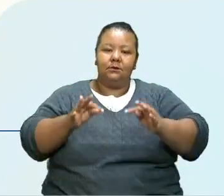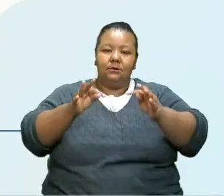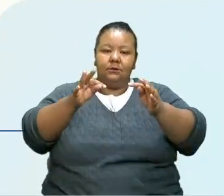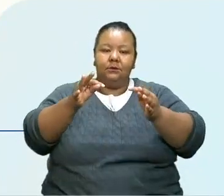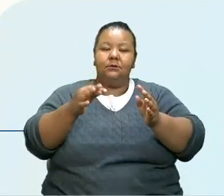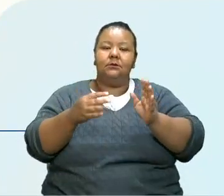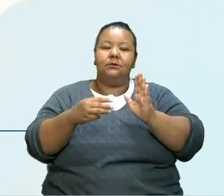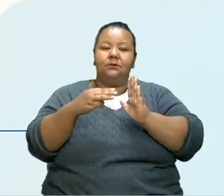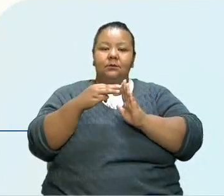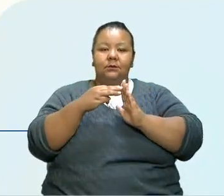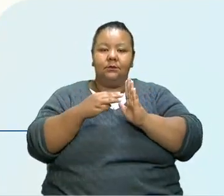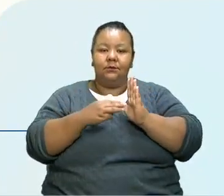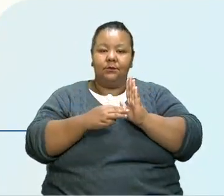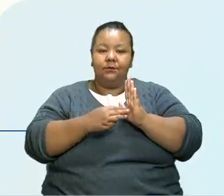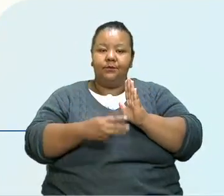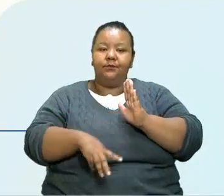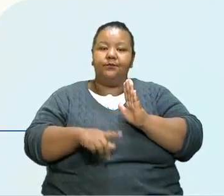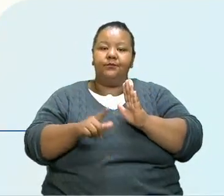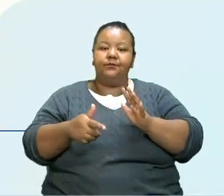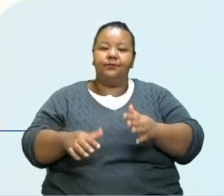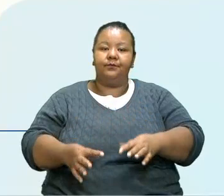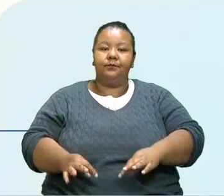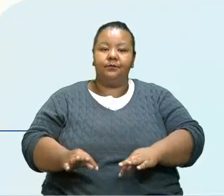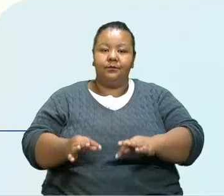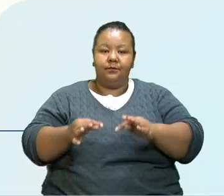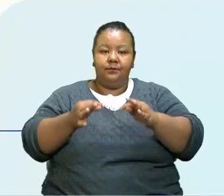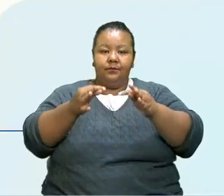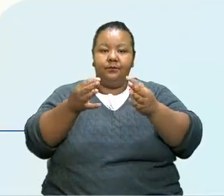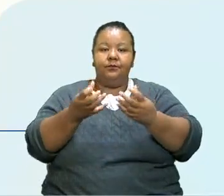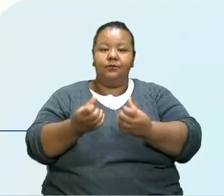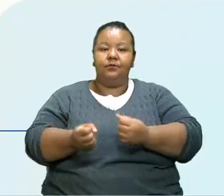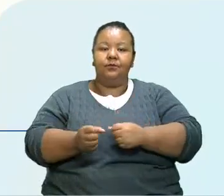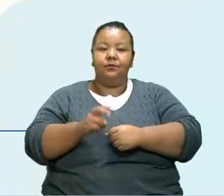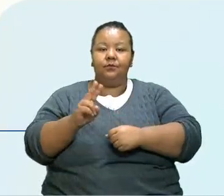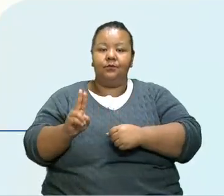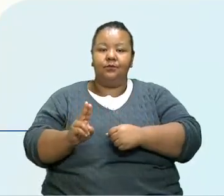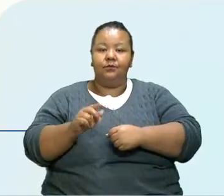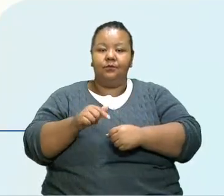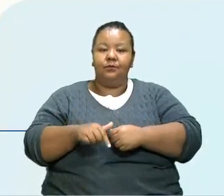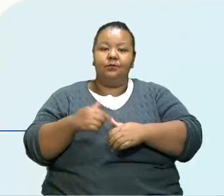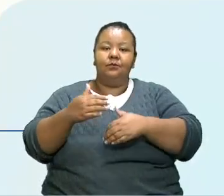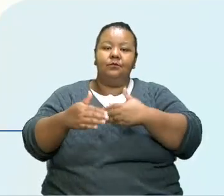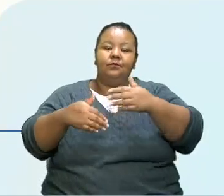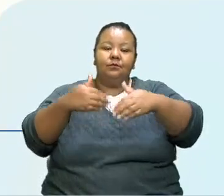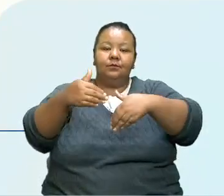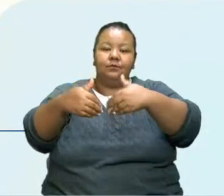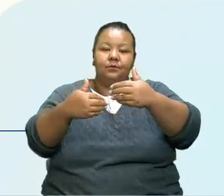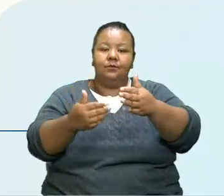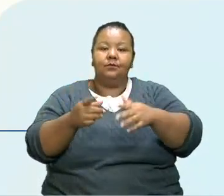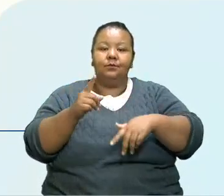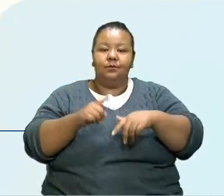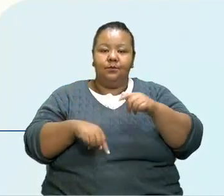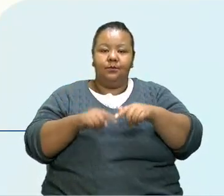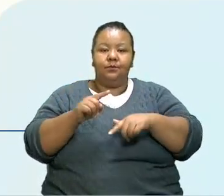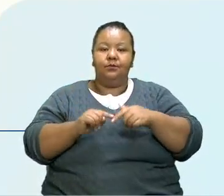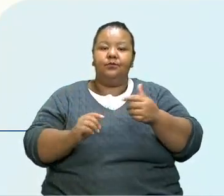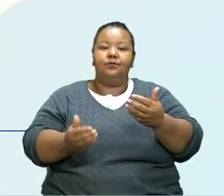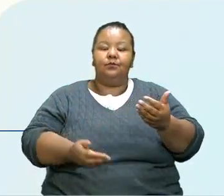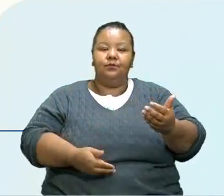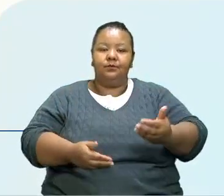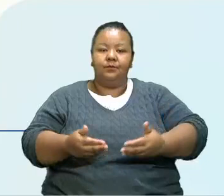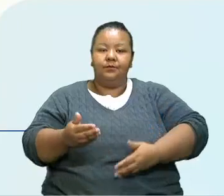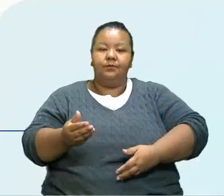minhas metodologias, as tecnologias que eu também vou utilizar para desenvolver o meu produto e o meu serviço que vai ser entregue para